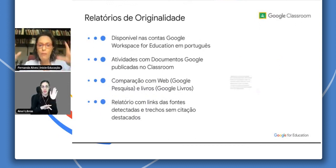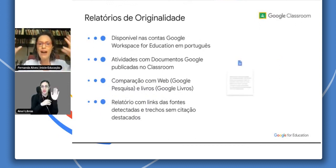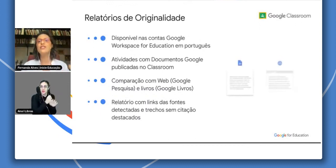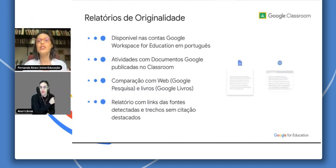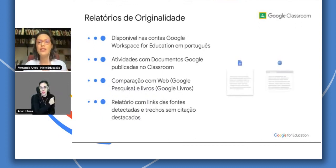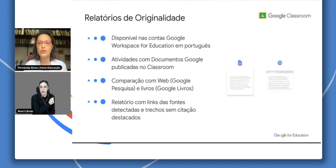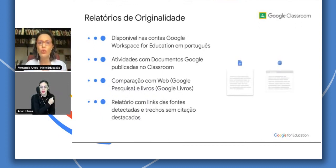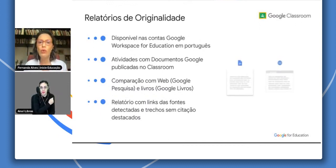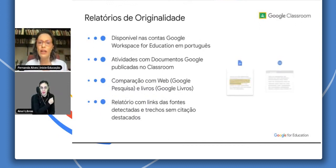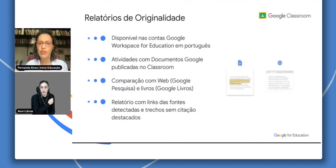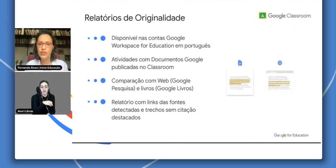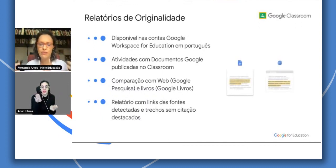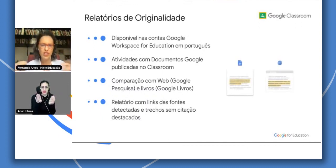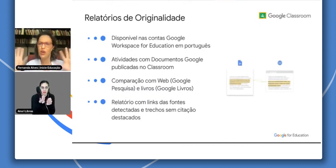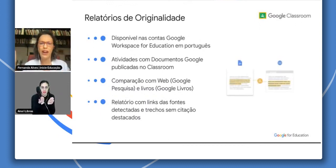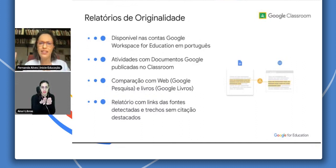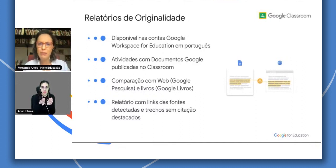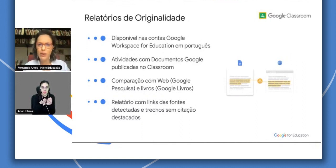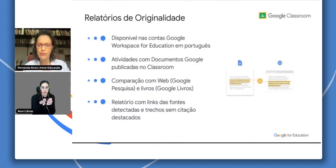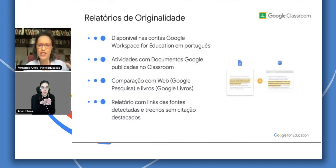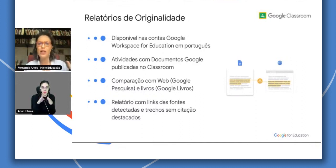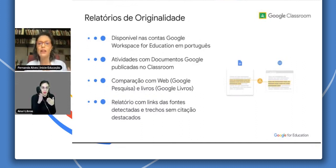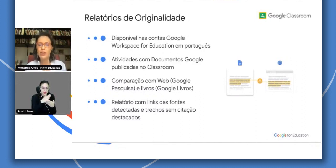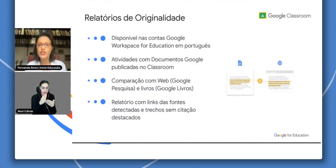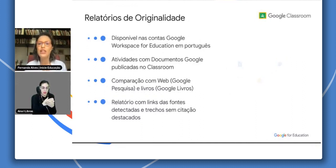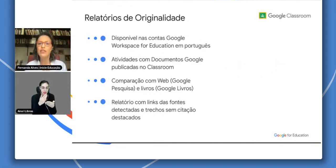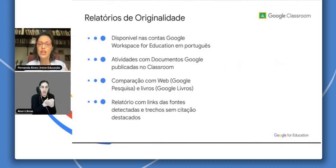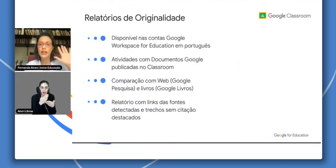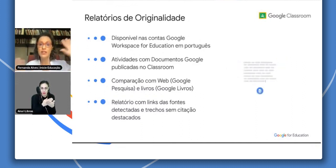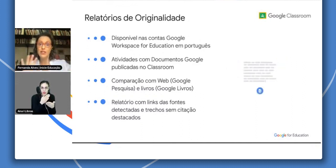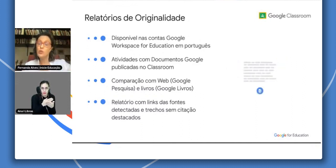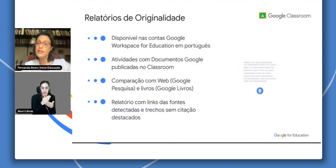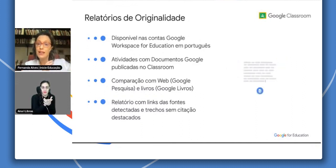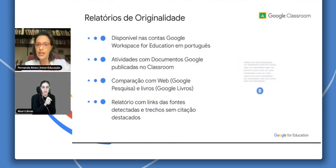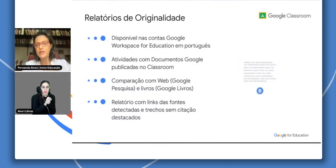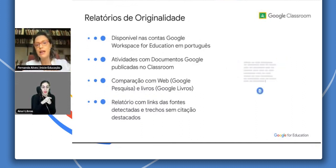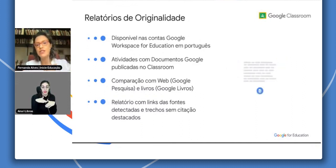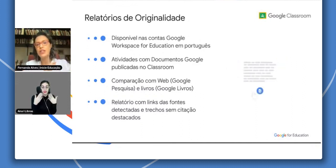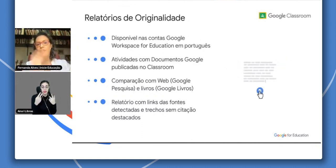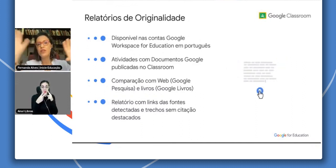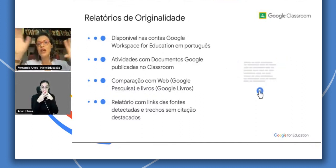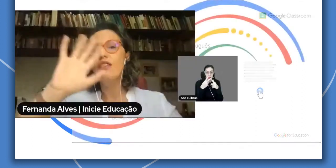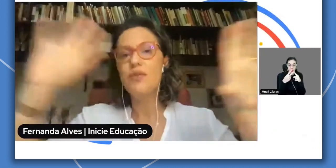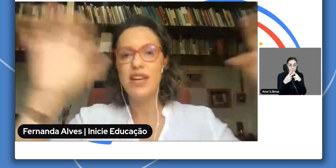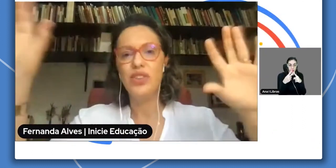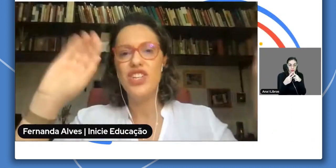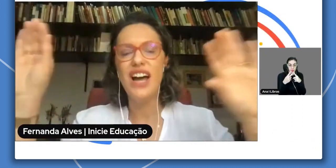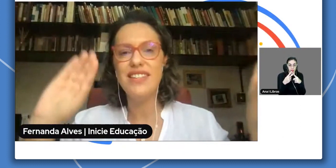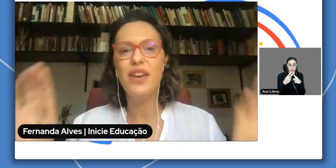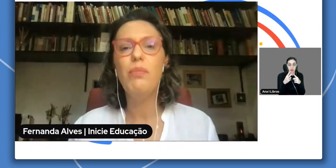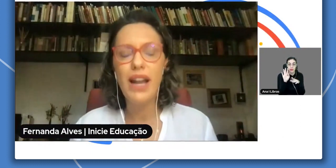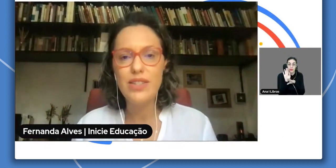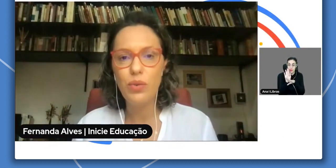também com a base de dados do Google Livros. Acho que 40 milhões, mais de 40 milhões de livros. Então, essas duas grandes bases de dados vão ser